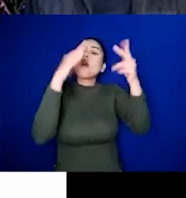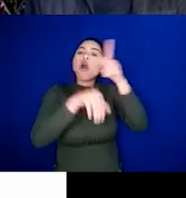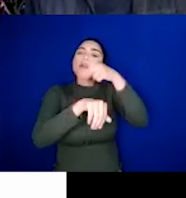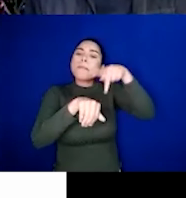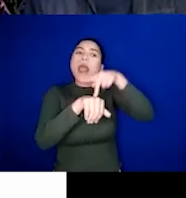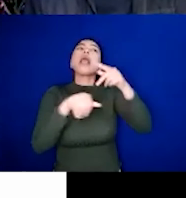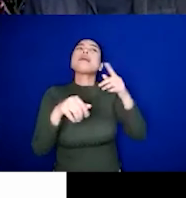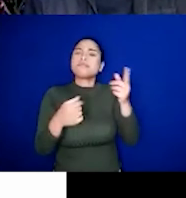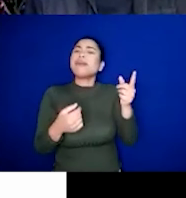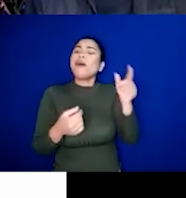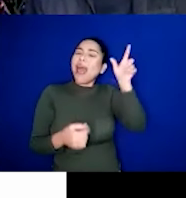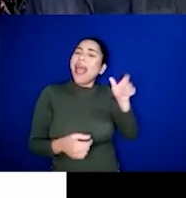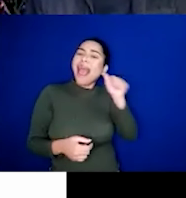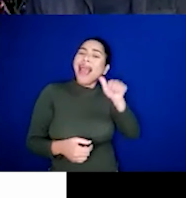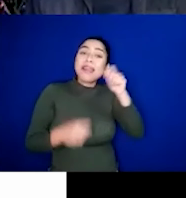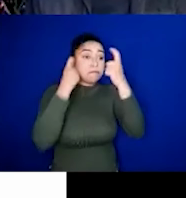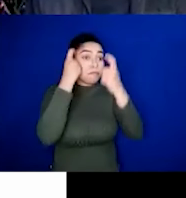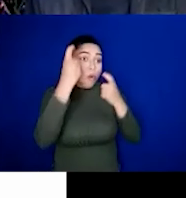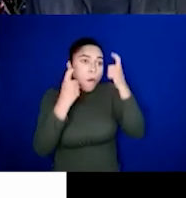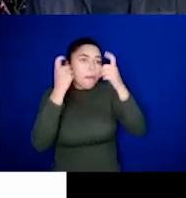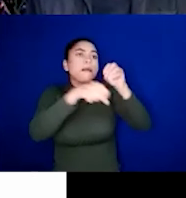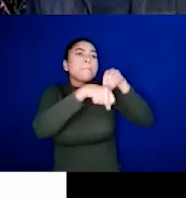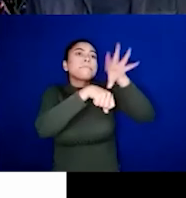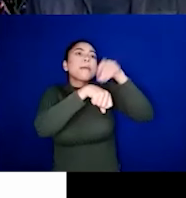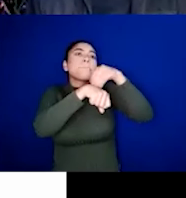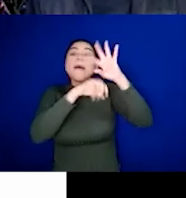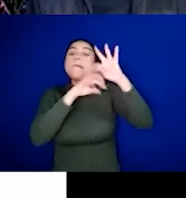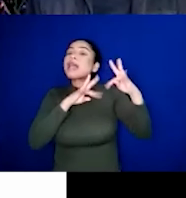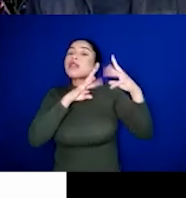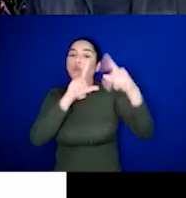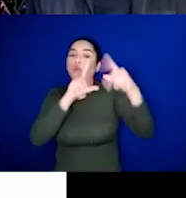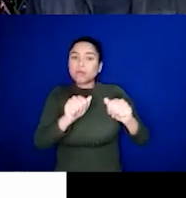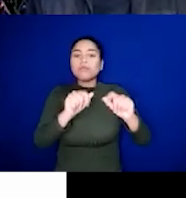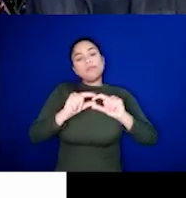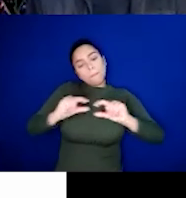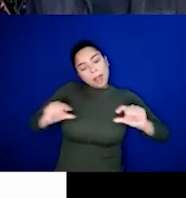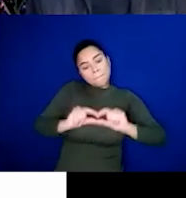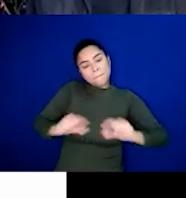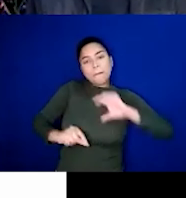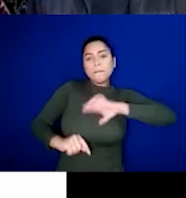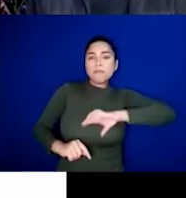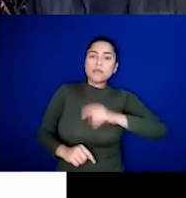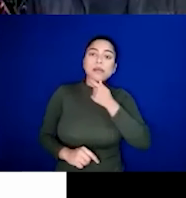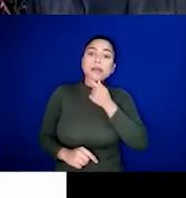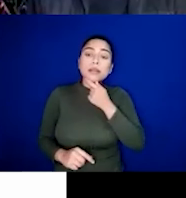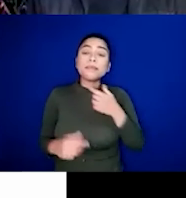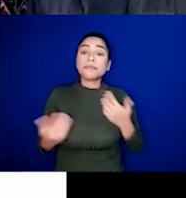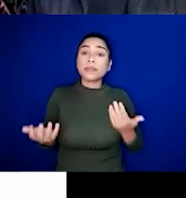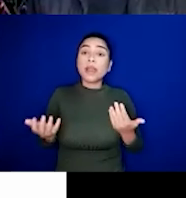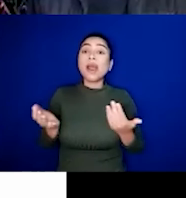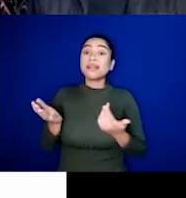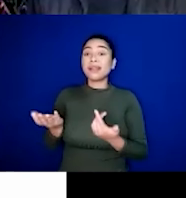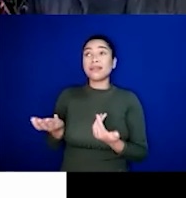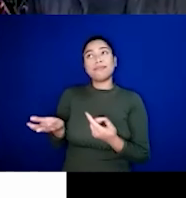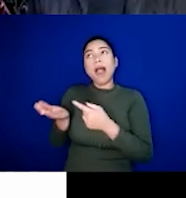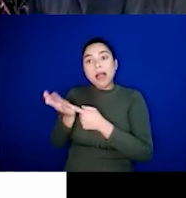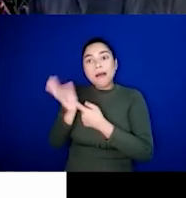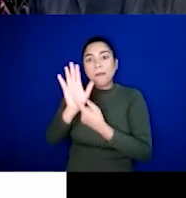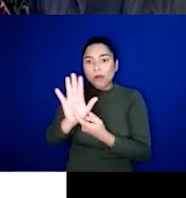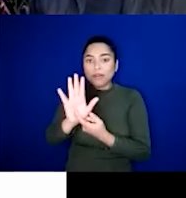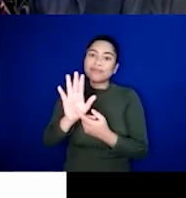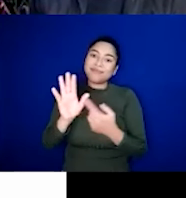essa questão então praticamente todos os Stories dela trazem esse contexto e ela mostra que a gente não pode utilizar desculpa da